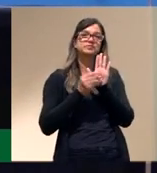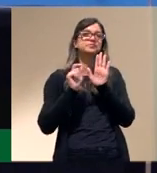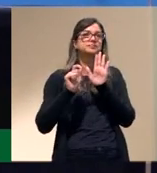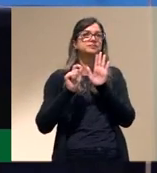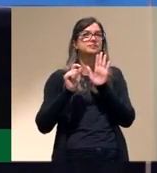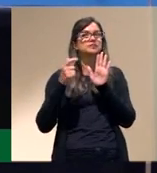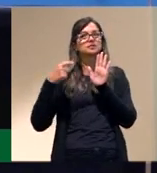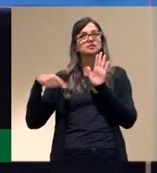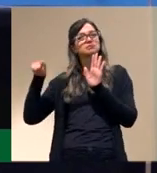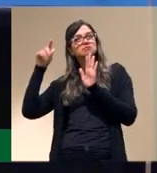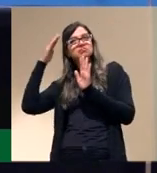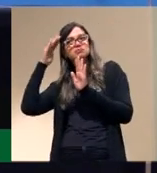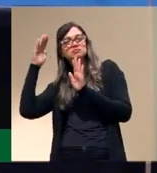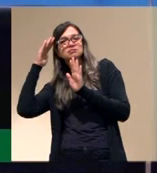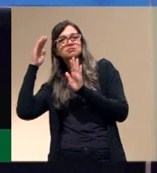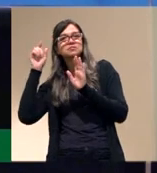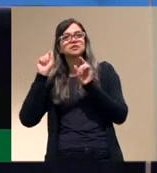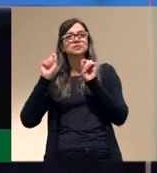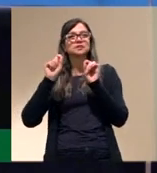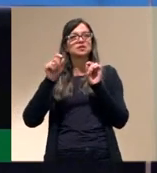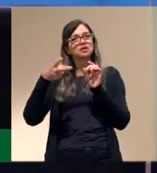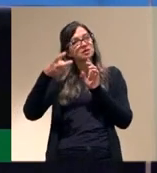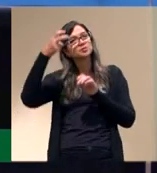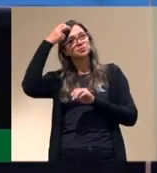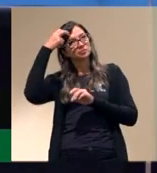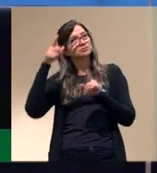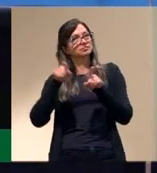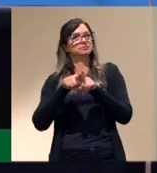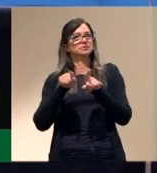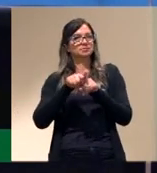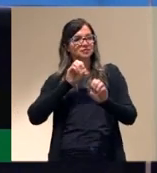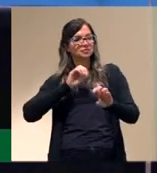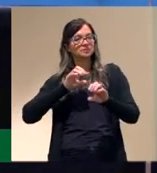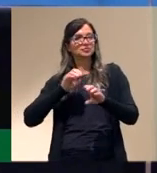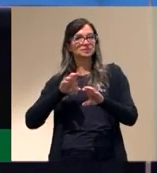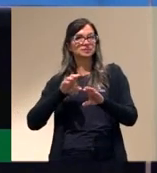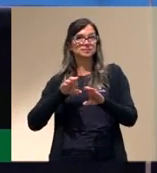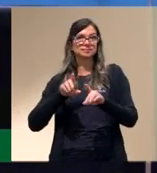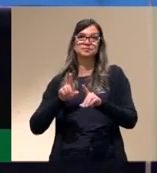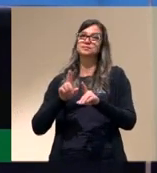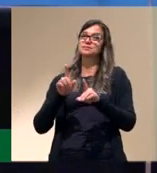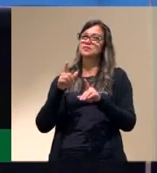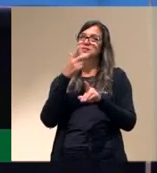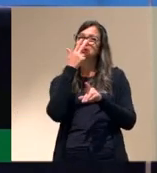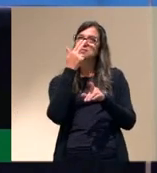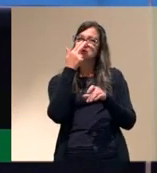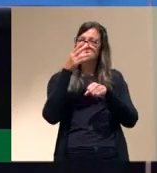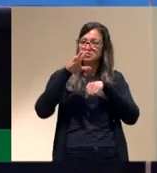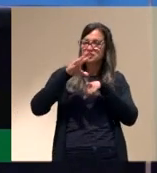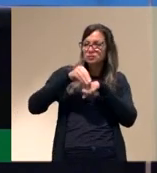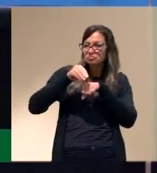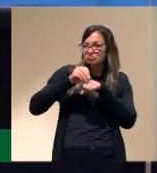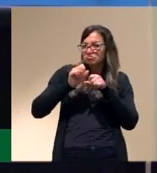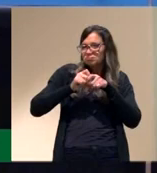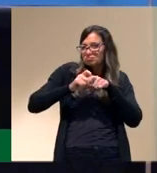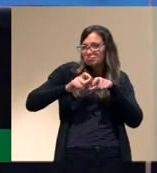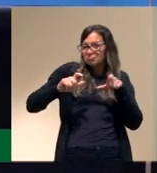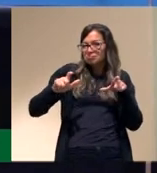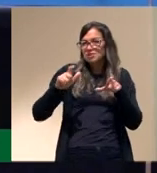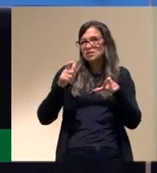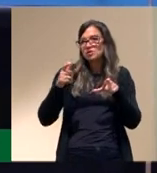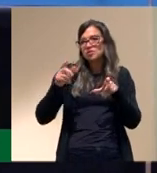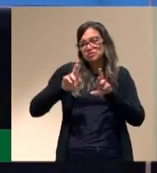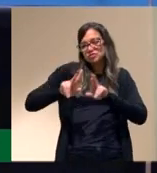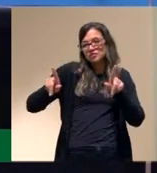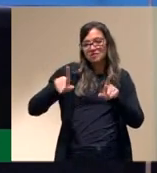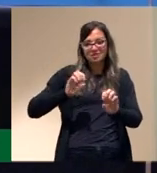entende, sim, a educação como cultura. Então, numa dimensão mais ampla daquilo que eu entendo como educação.